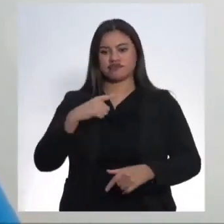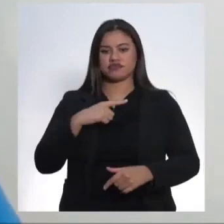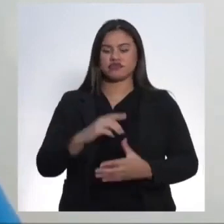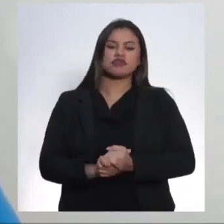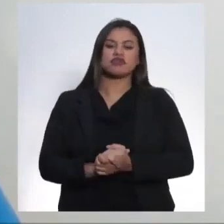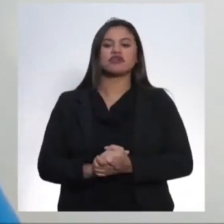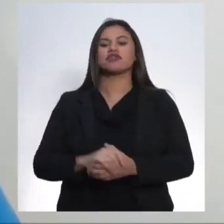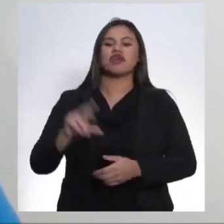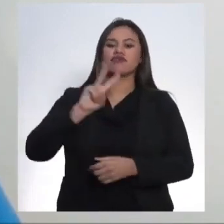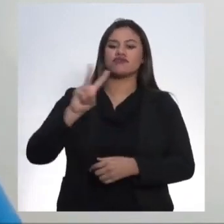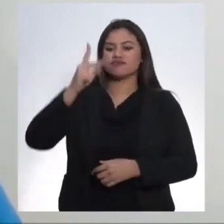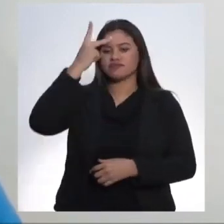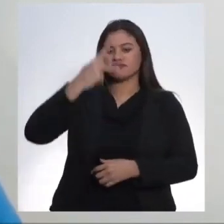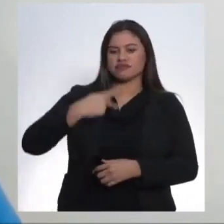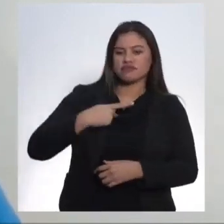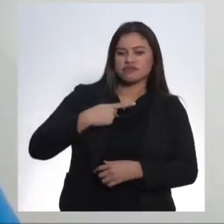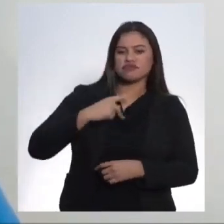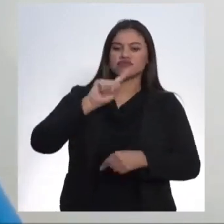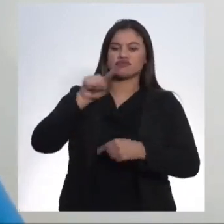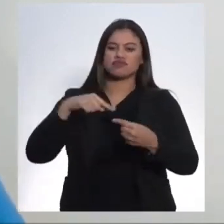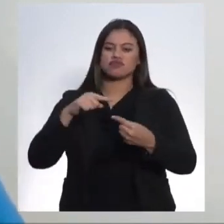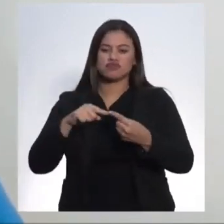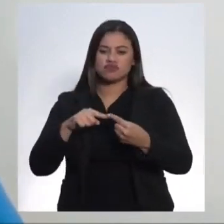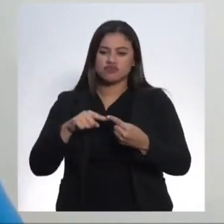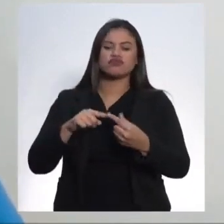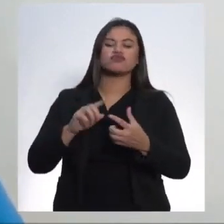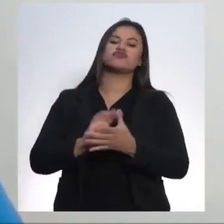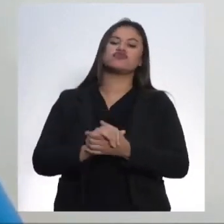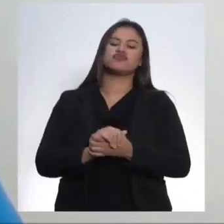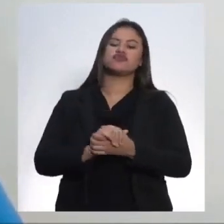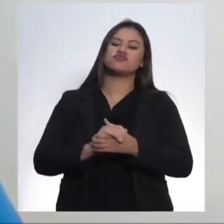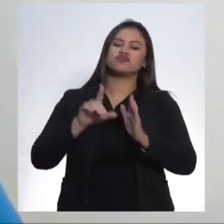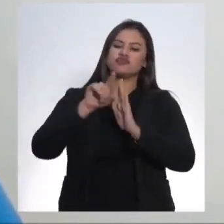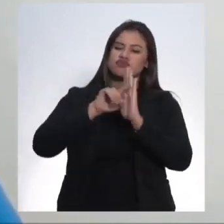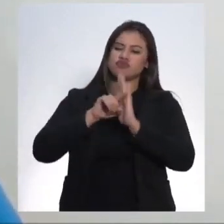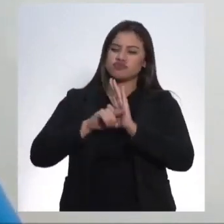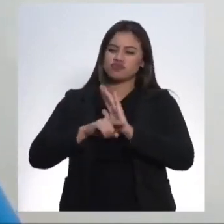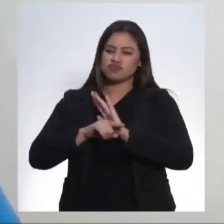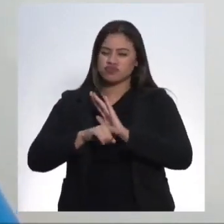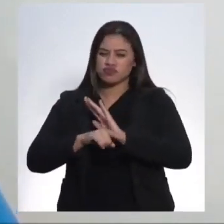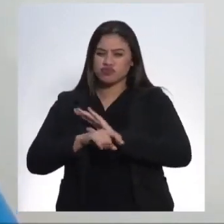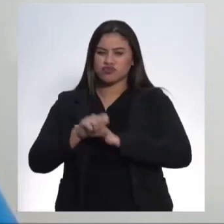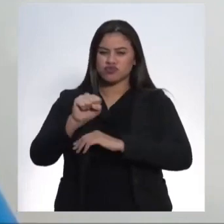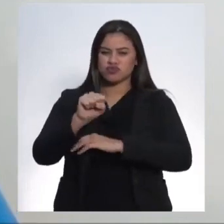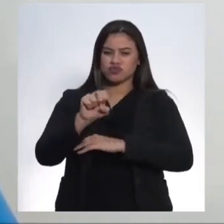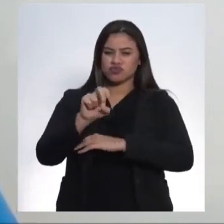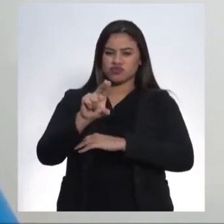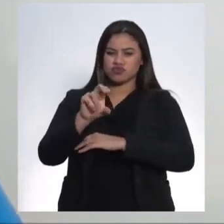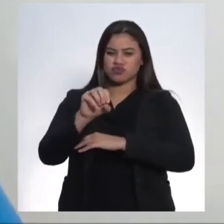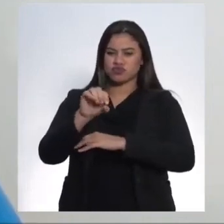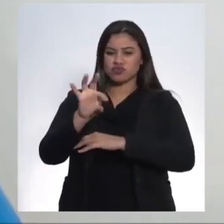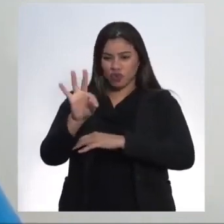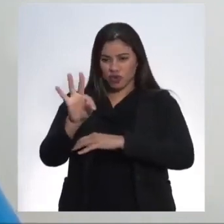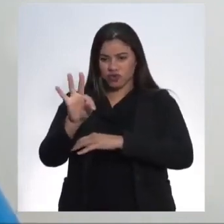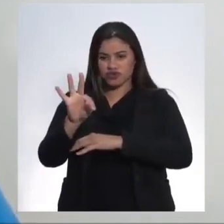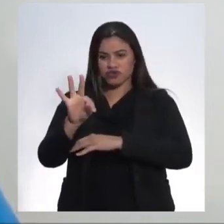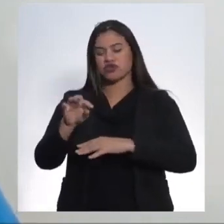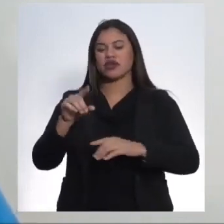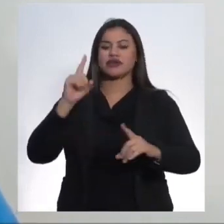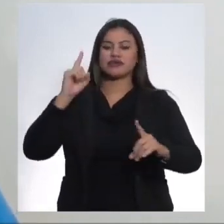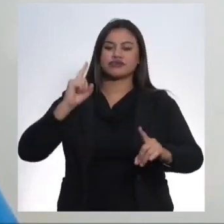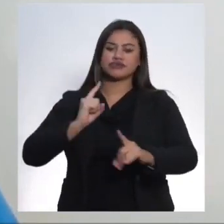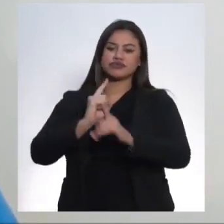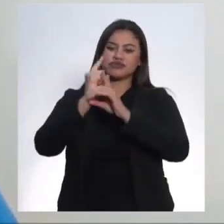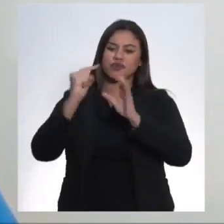valores pessoais, objetivos, fizemos a análise da matriz SWOT, aquela onde a gente identificou